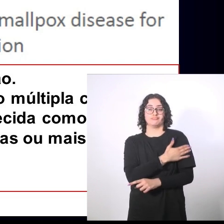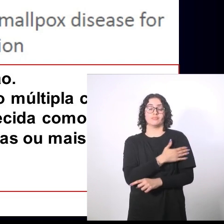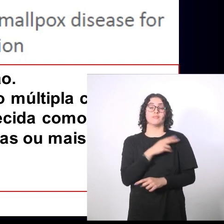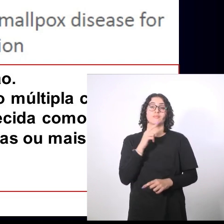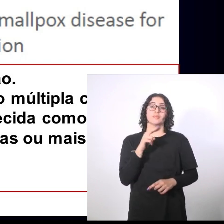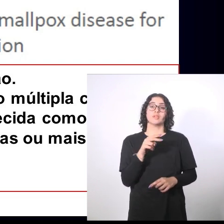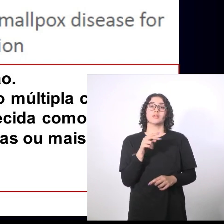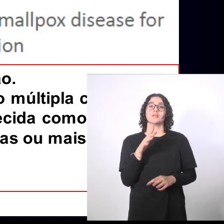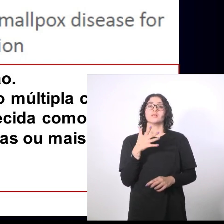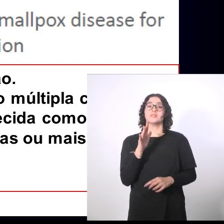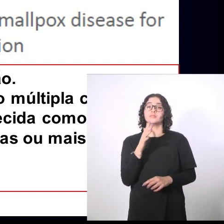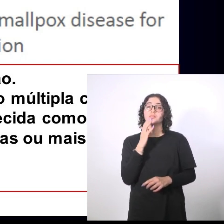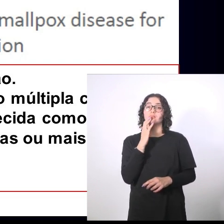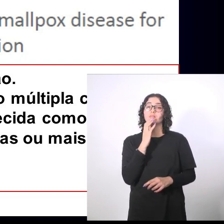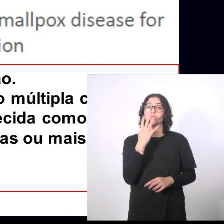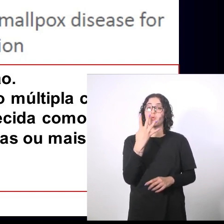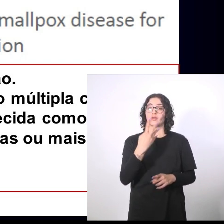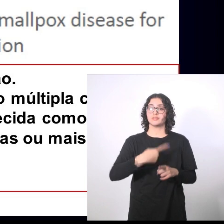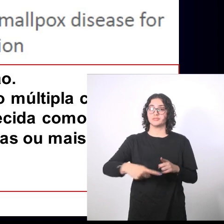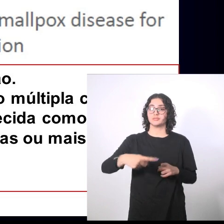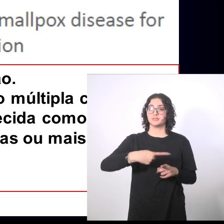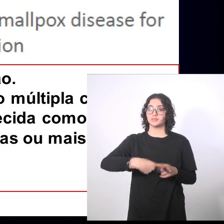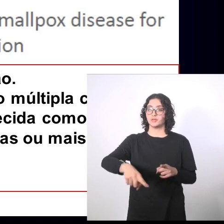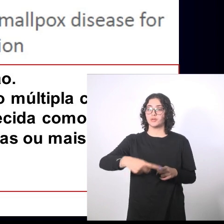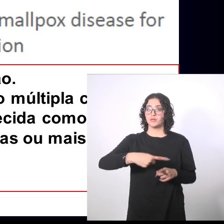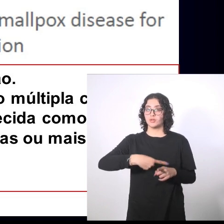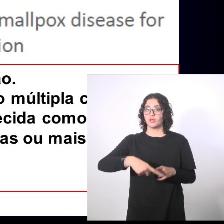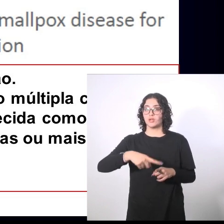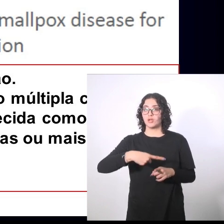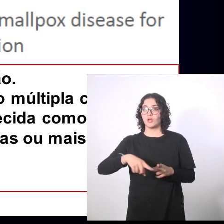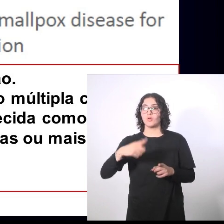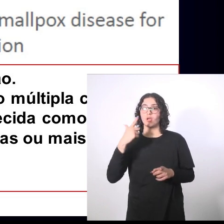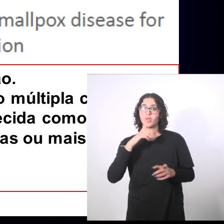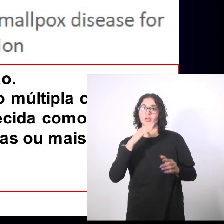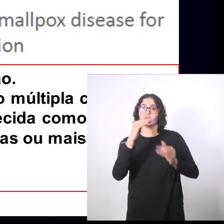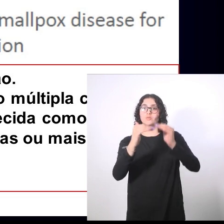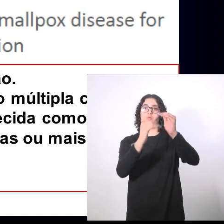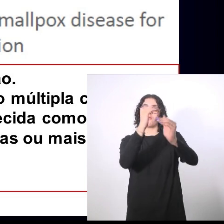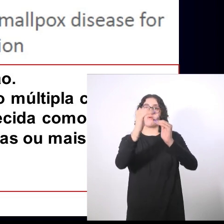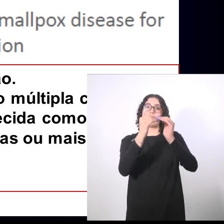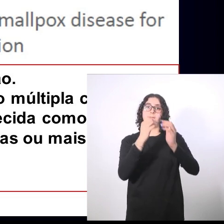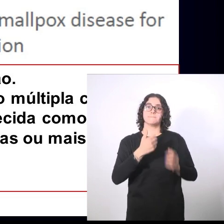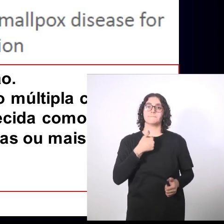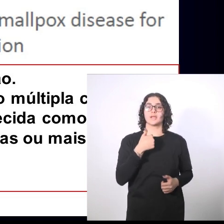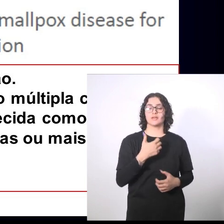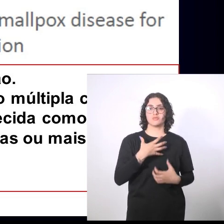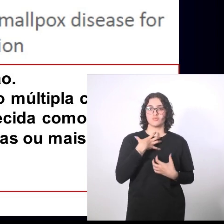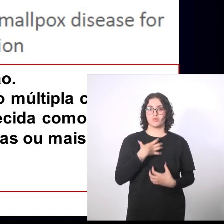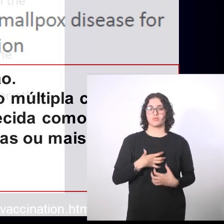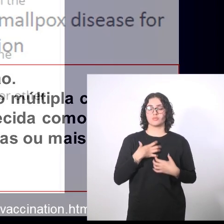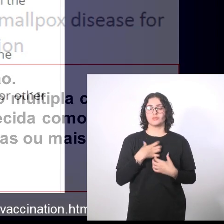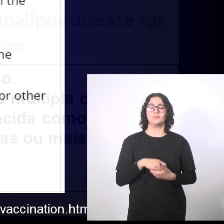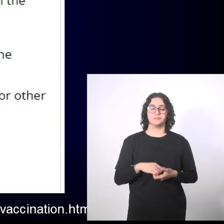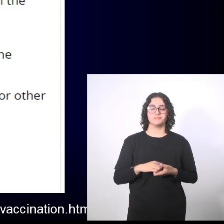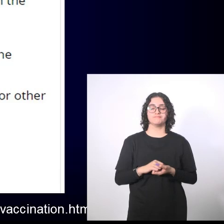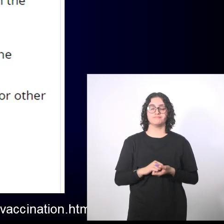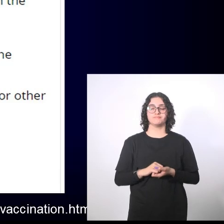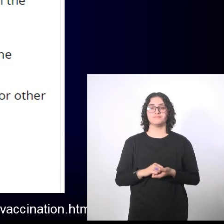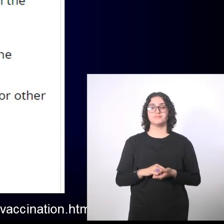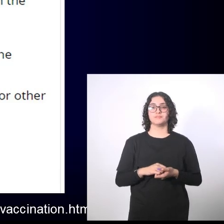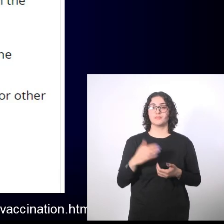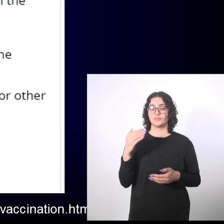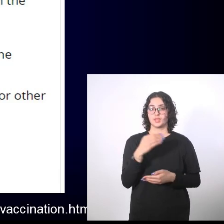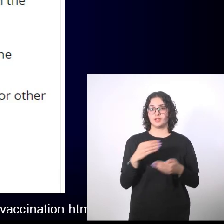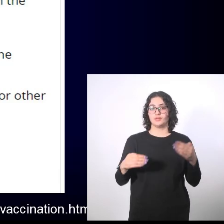atenção, ela leva 4 semanas para que ela se desenvolva na sua plenitude. Próximo, por favor.